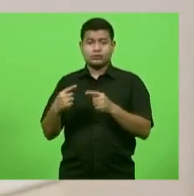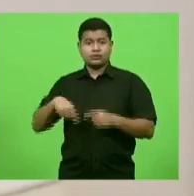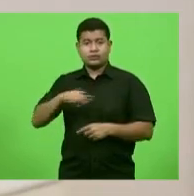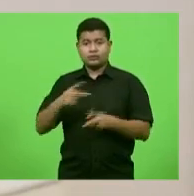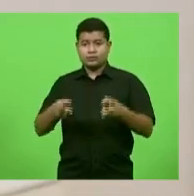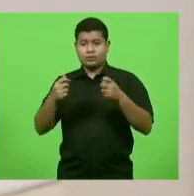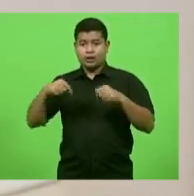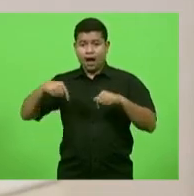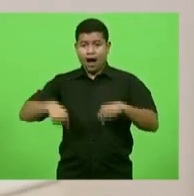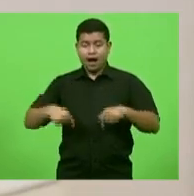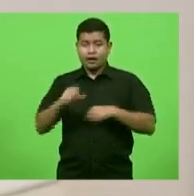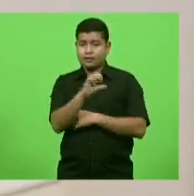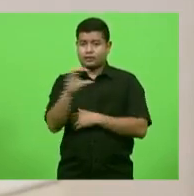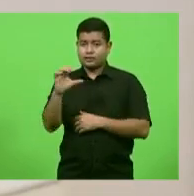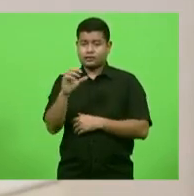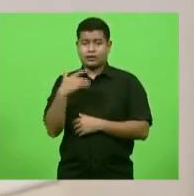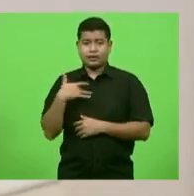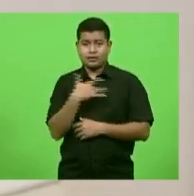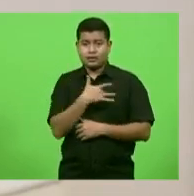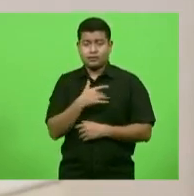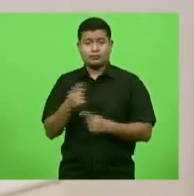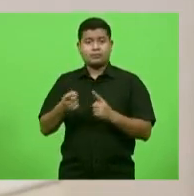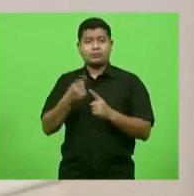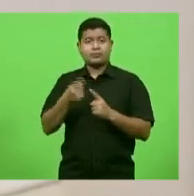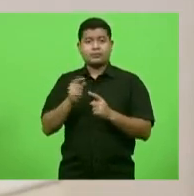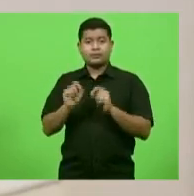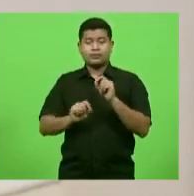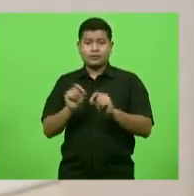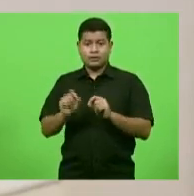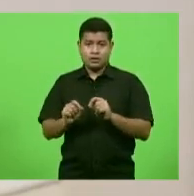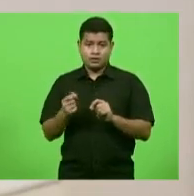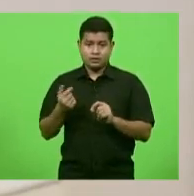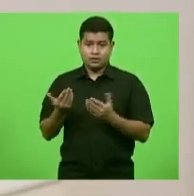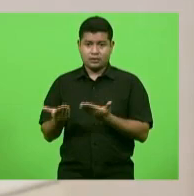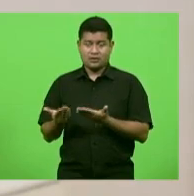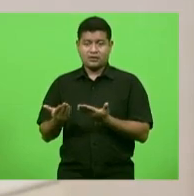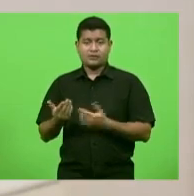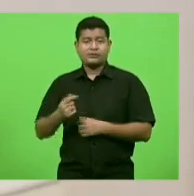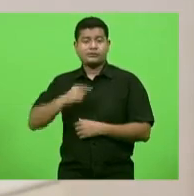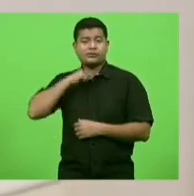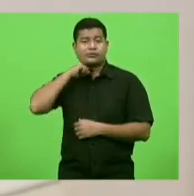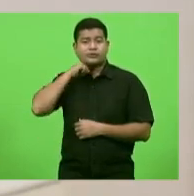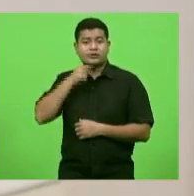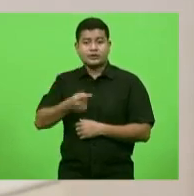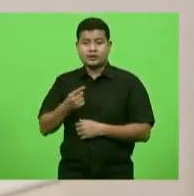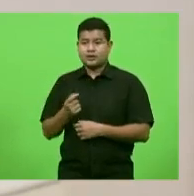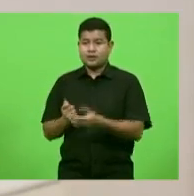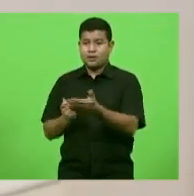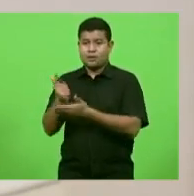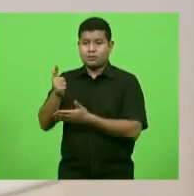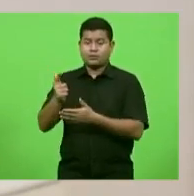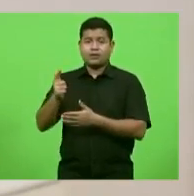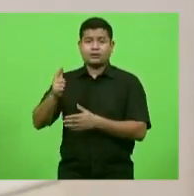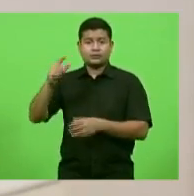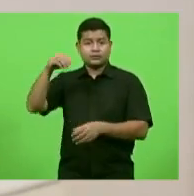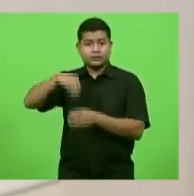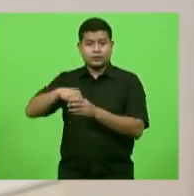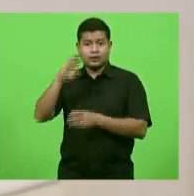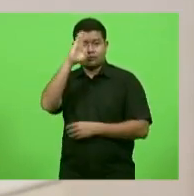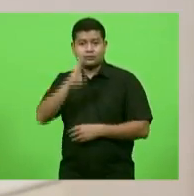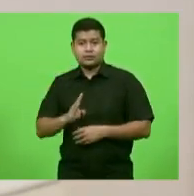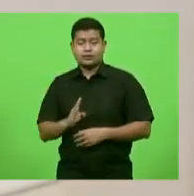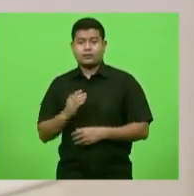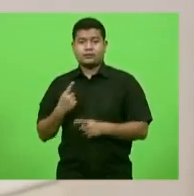aqui de Santa Catarina, primeiro que da impossibilidade de nós adquirirmos no mercado nacional por conta de uma determinação